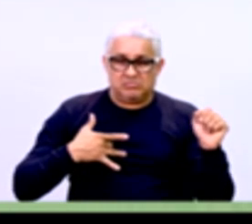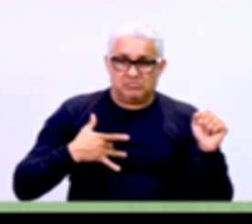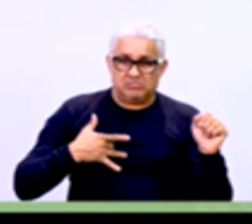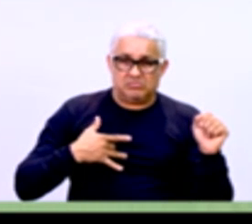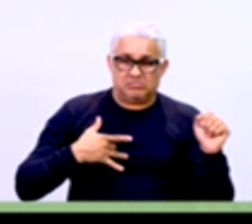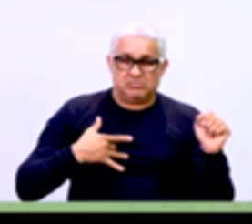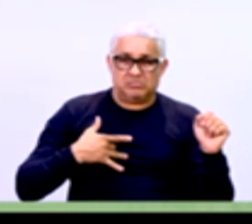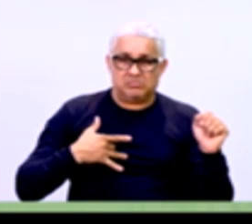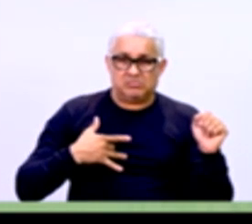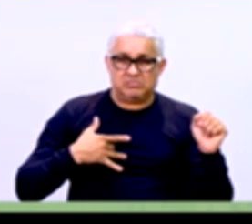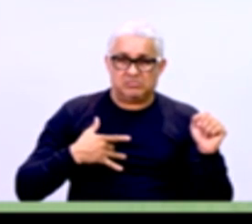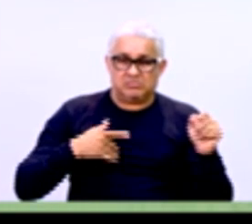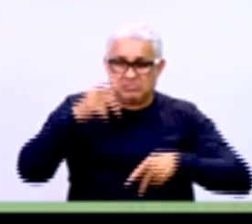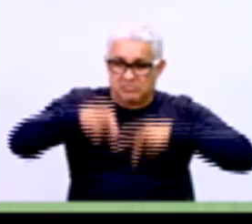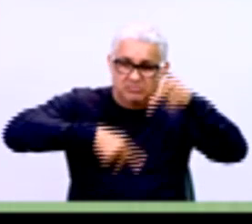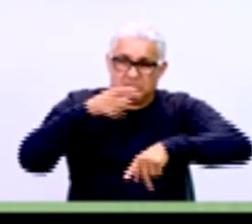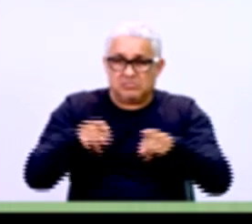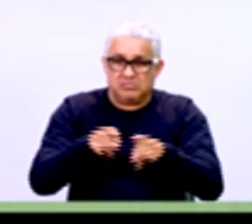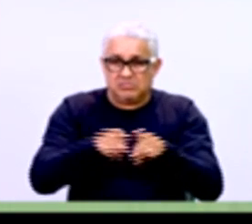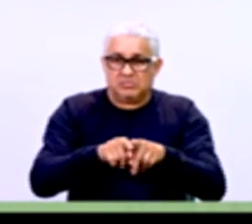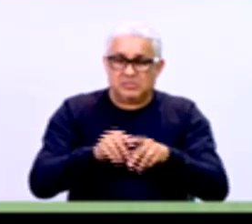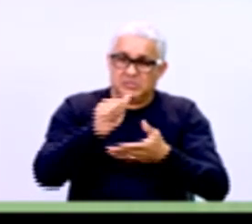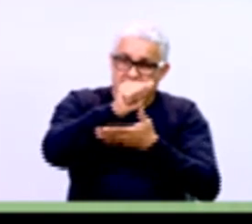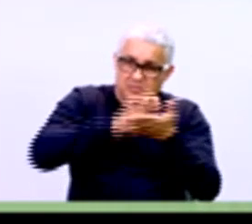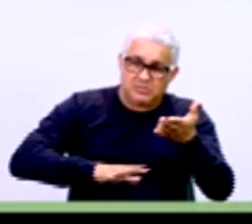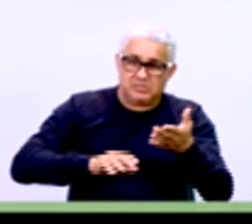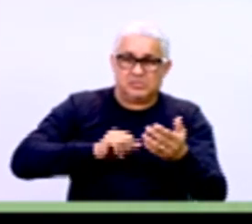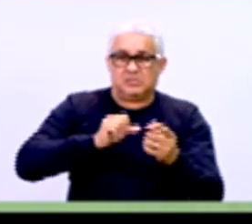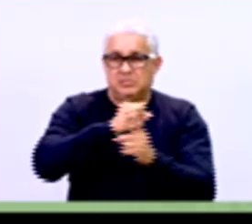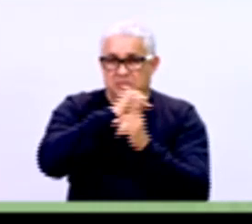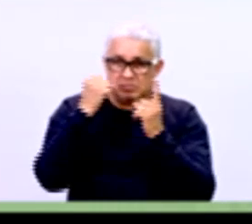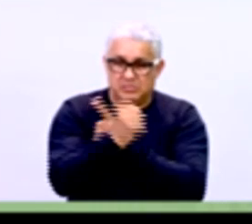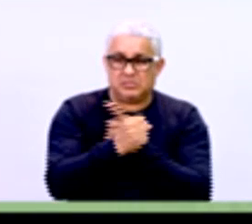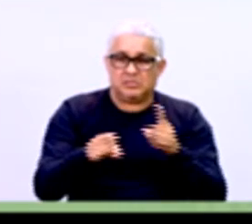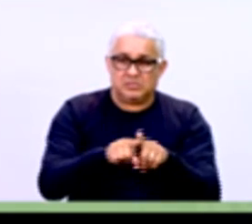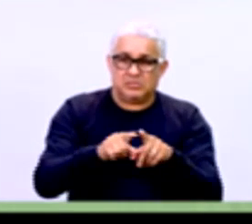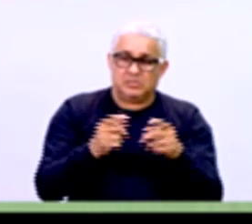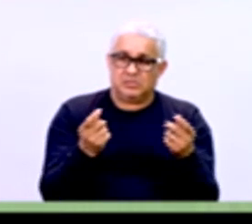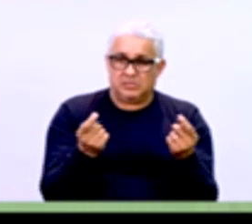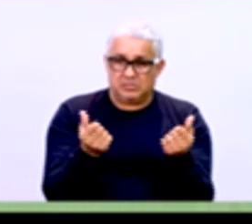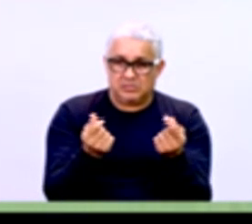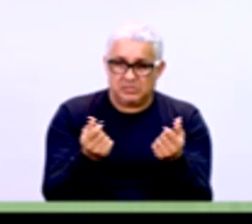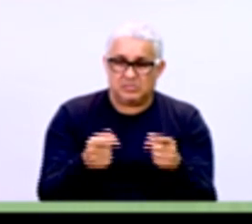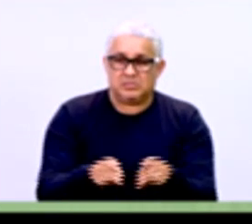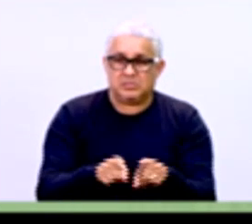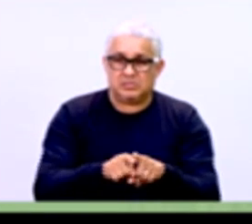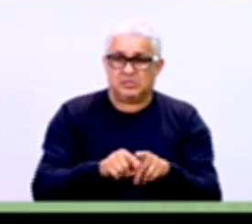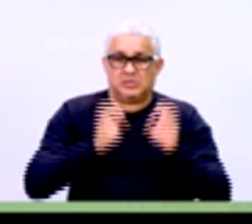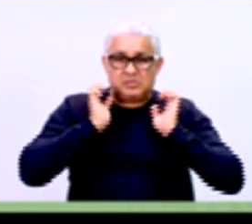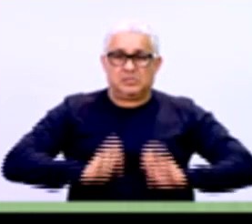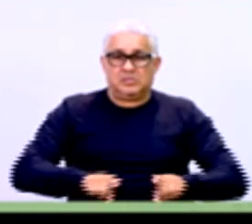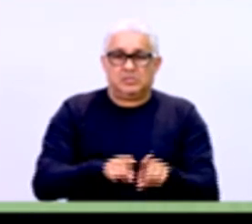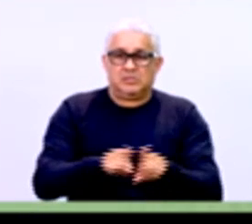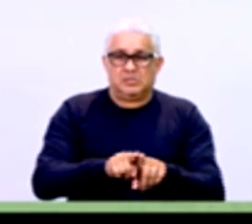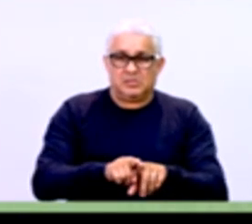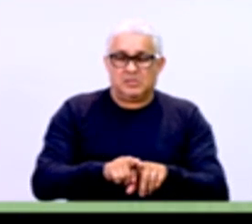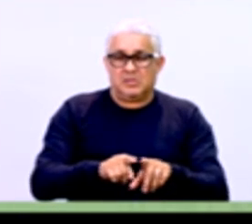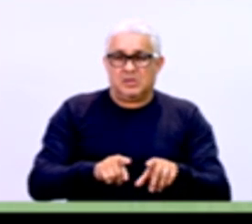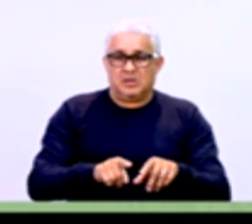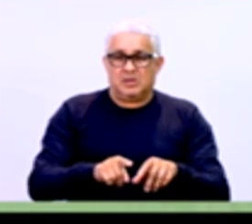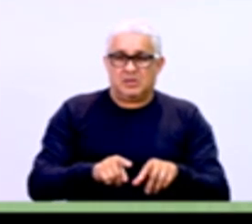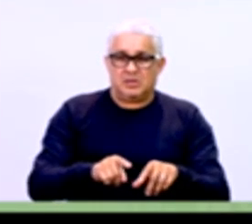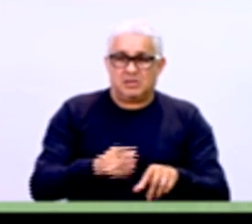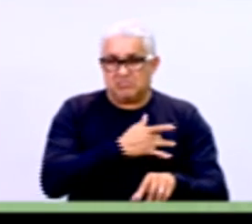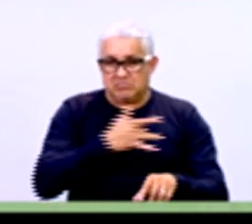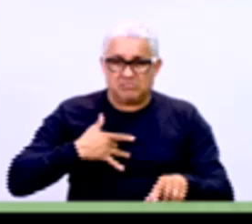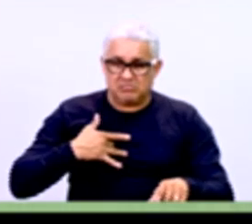população, as atividades sociais e econômicas, a biota, as condições estéticas e sanitárias do ambiente e a qualidade